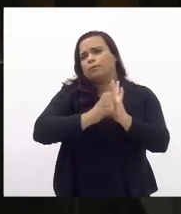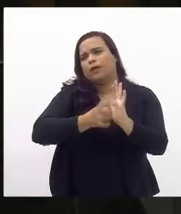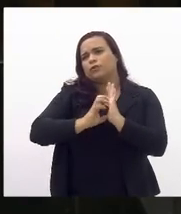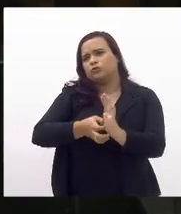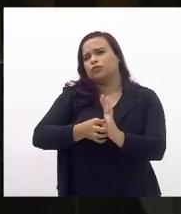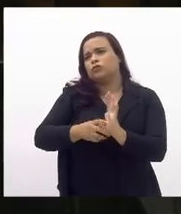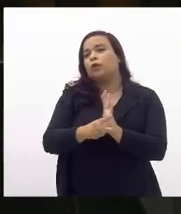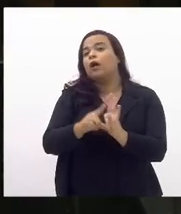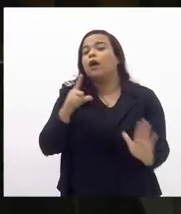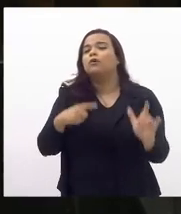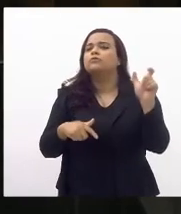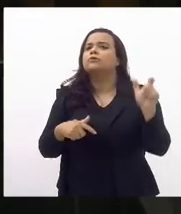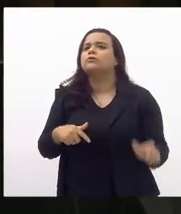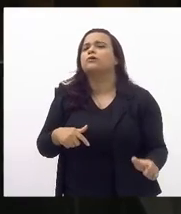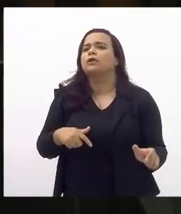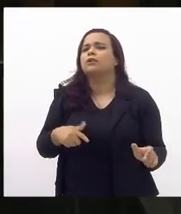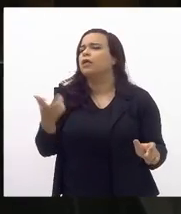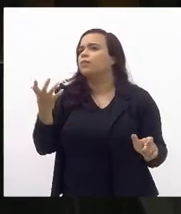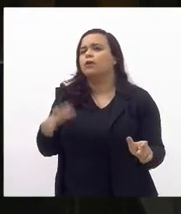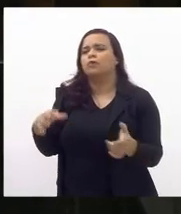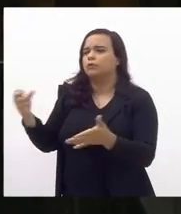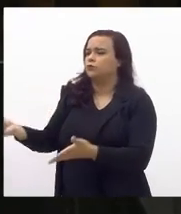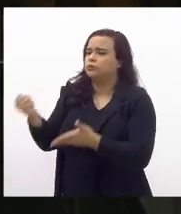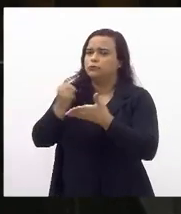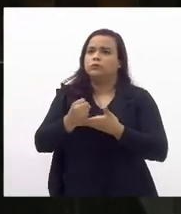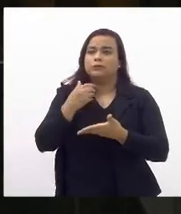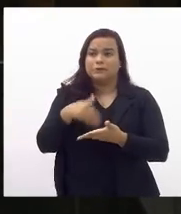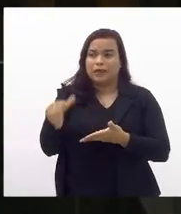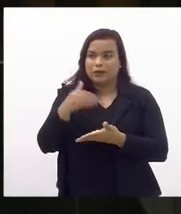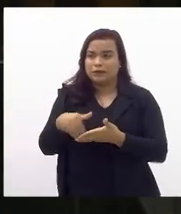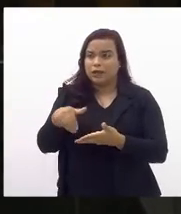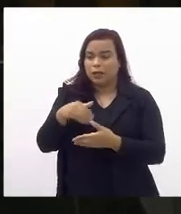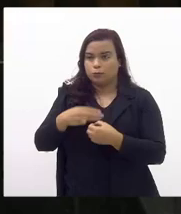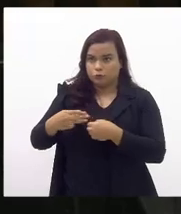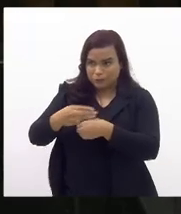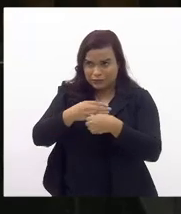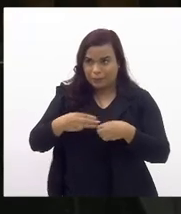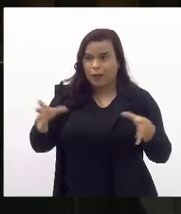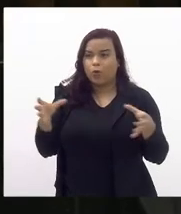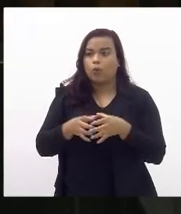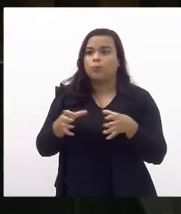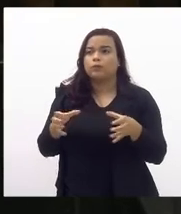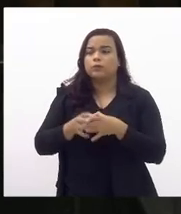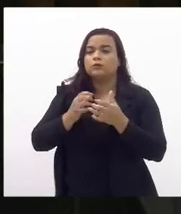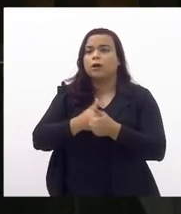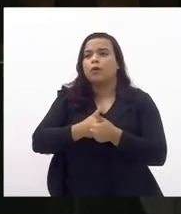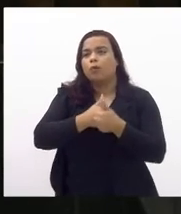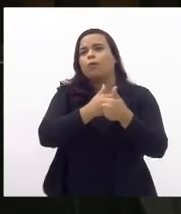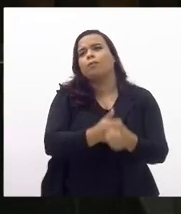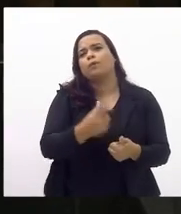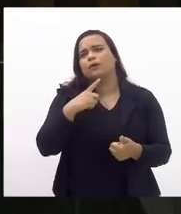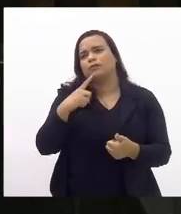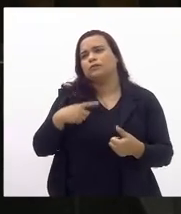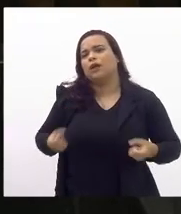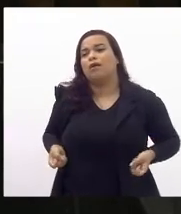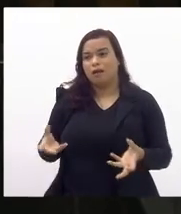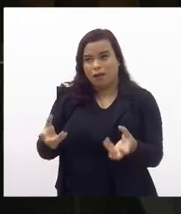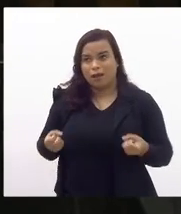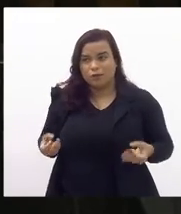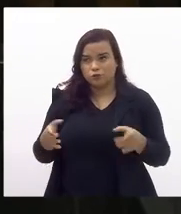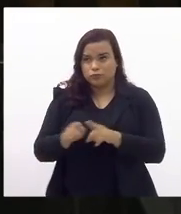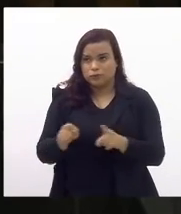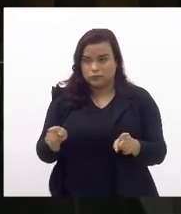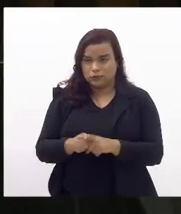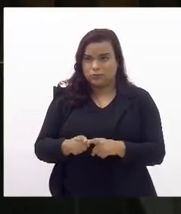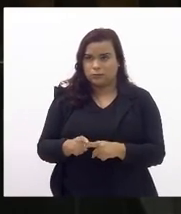recusou a trazer os secretários municipais a essa casa, na comissão que acompanha os gastos, inclusive, da